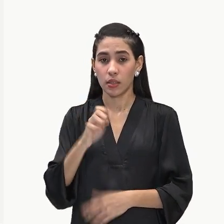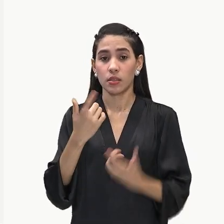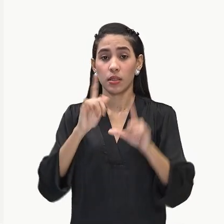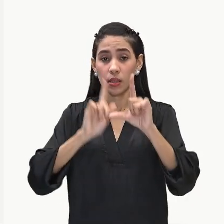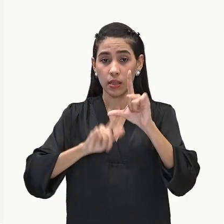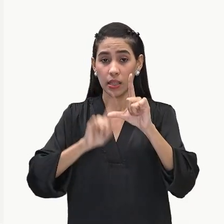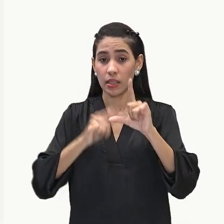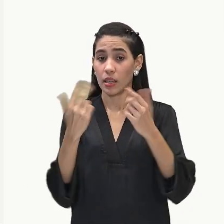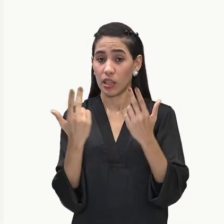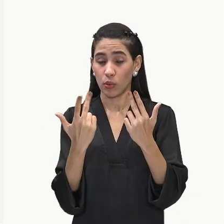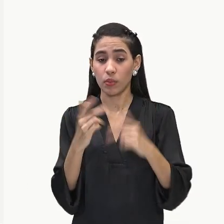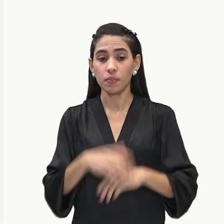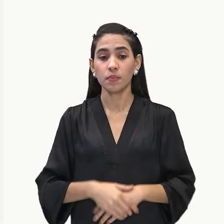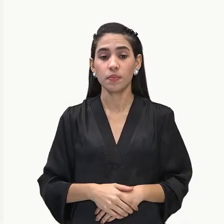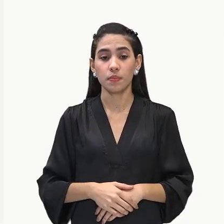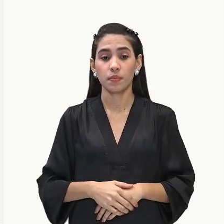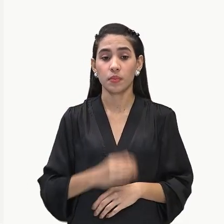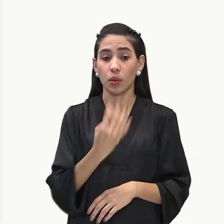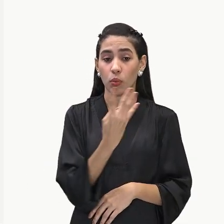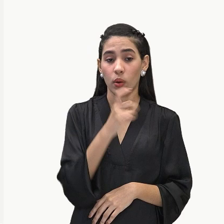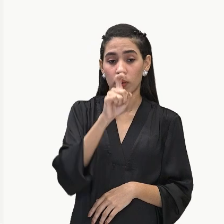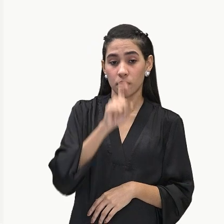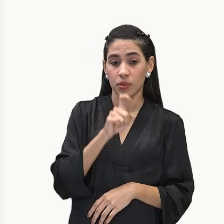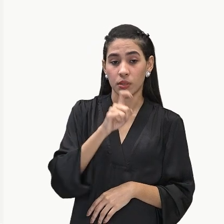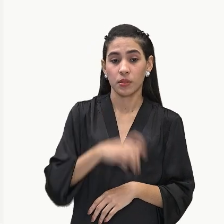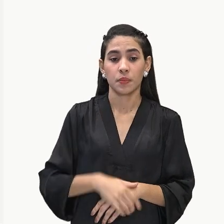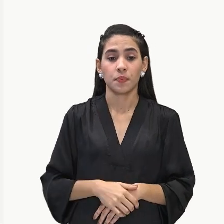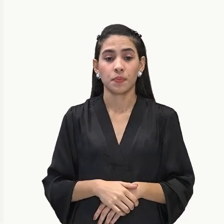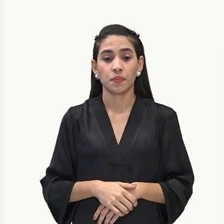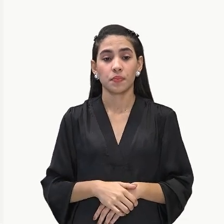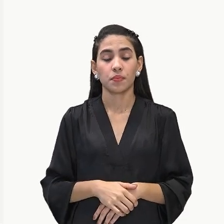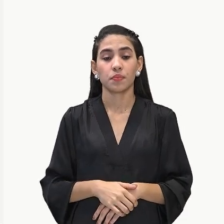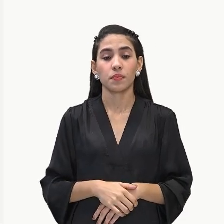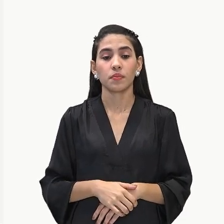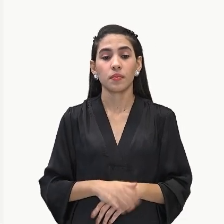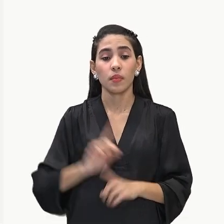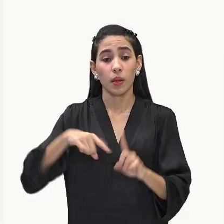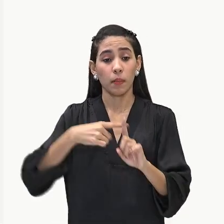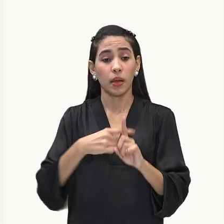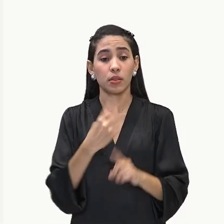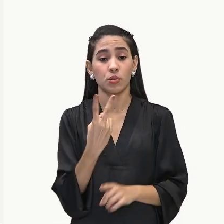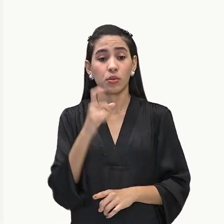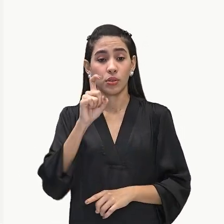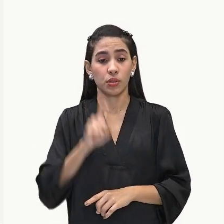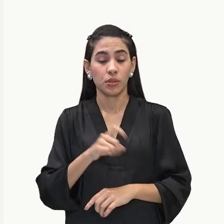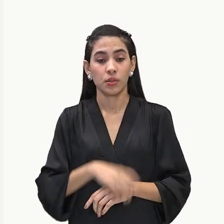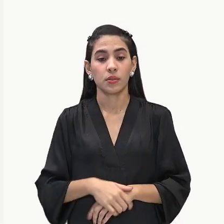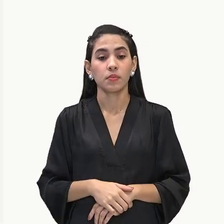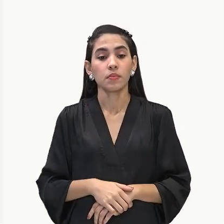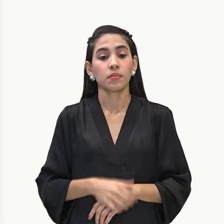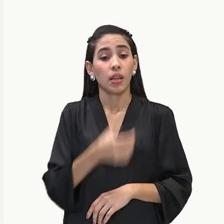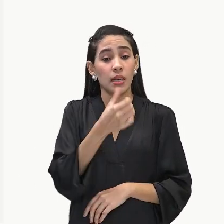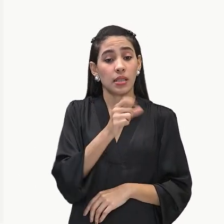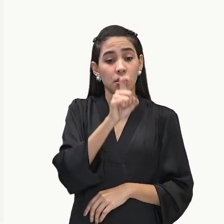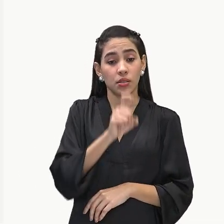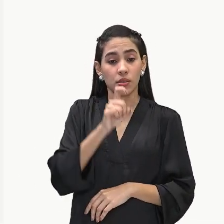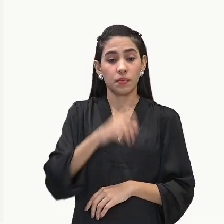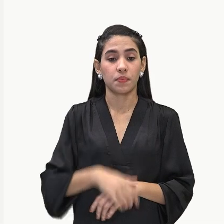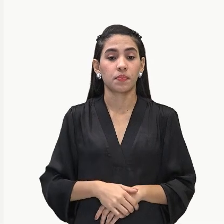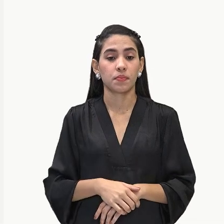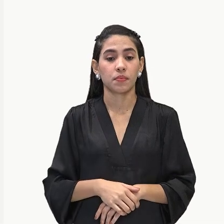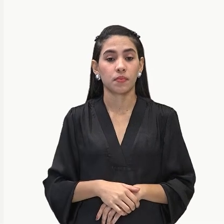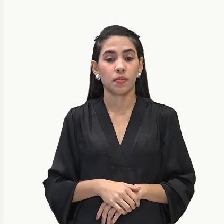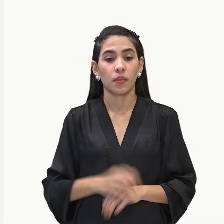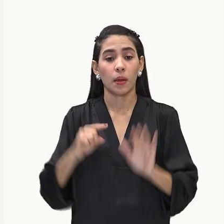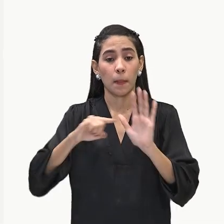literal. Então, 4x vai ser adicionado a 2x, que vai ser quem? 6x. Menos